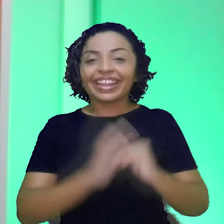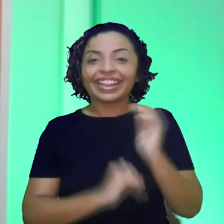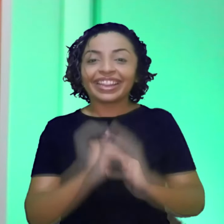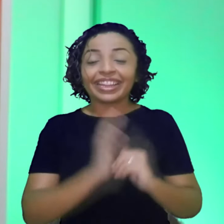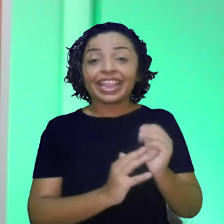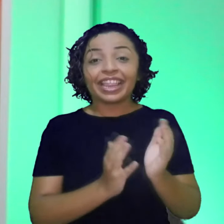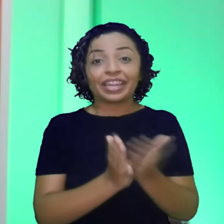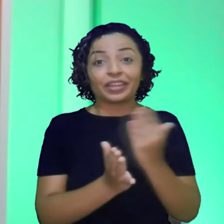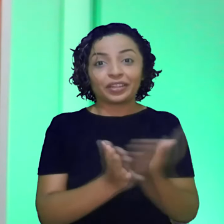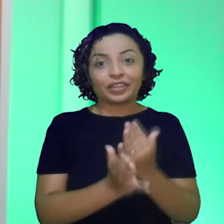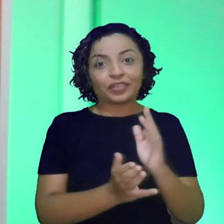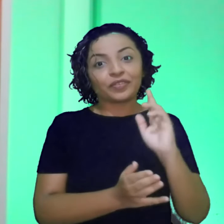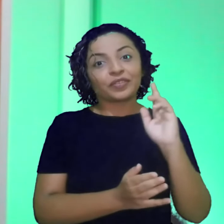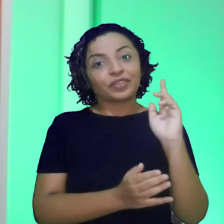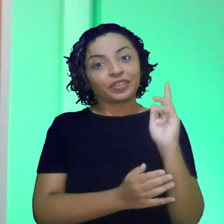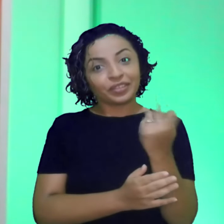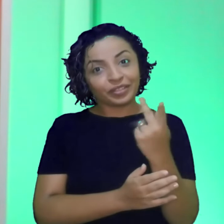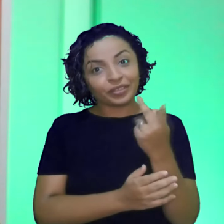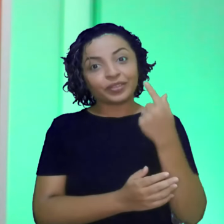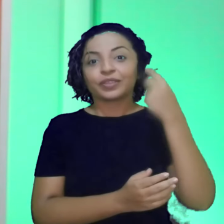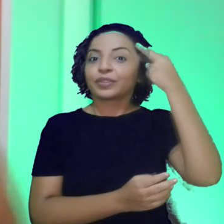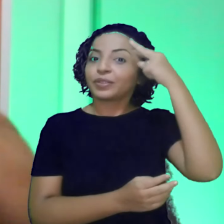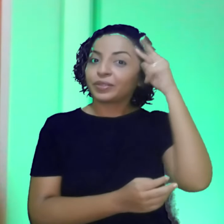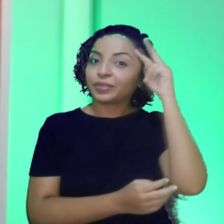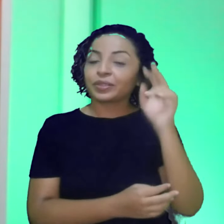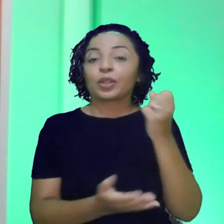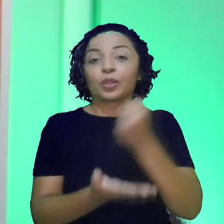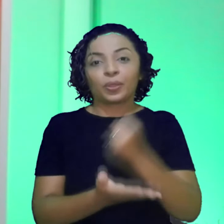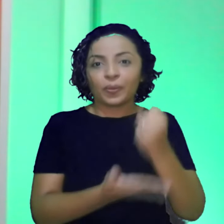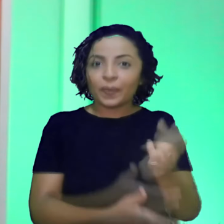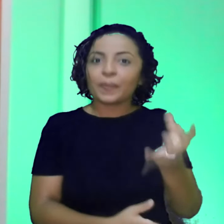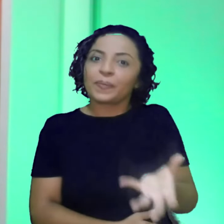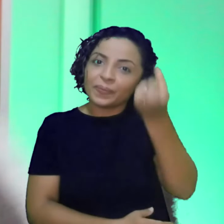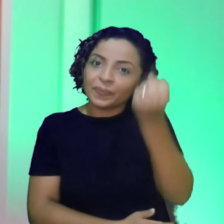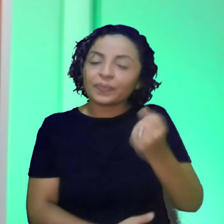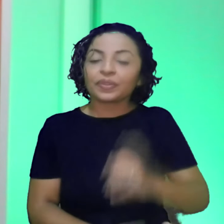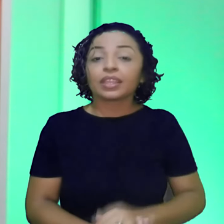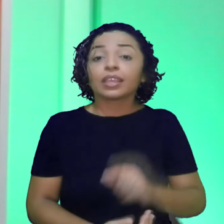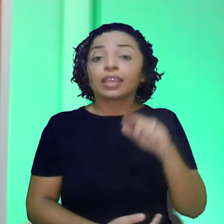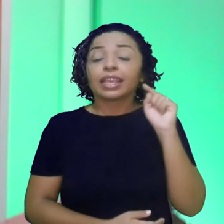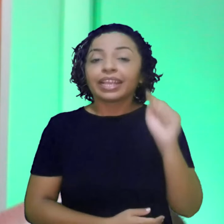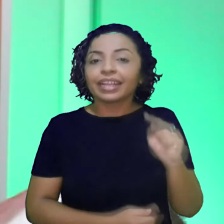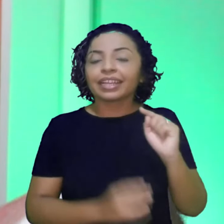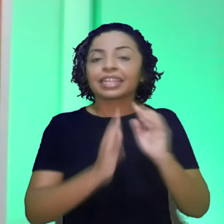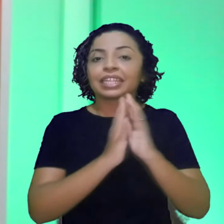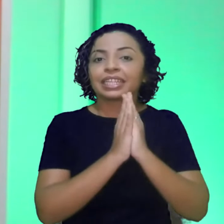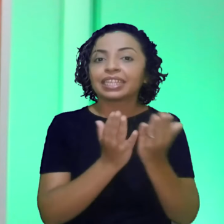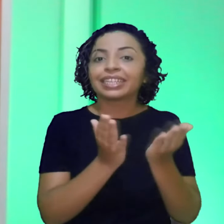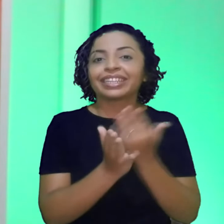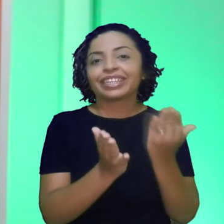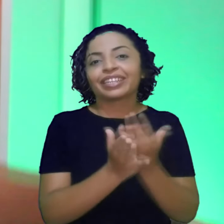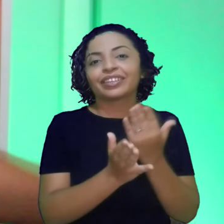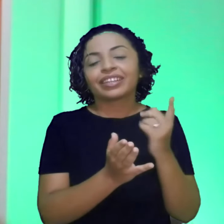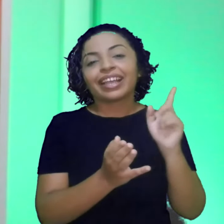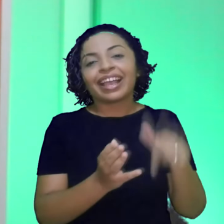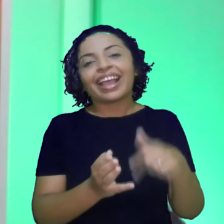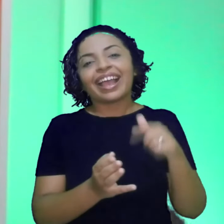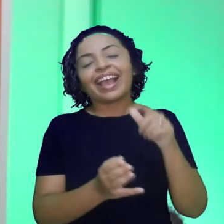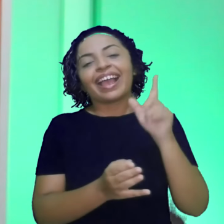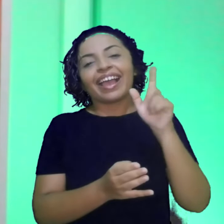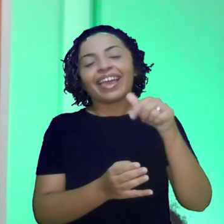especializada em livros de história, resgates históricos, documentos, nos enviou aqui mais um livro. Ah, o Gente